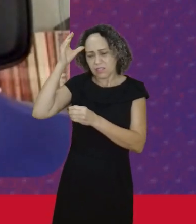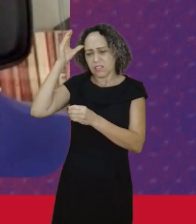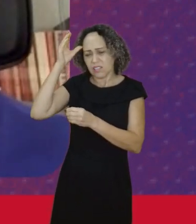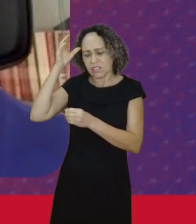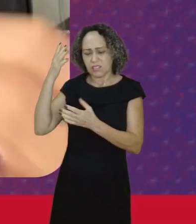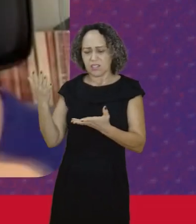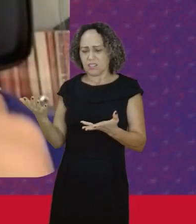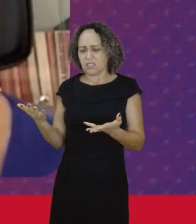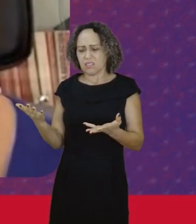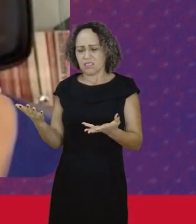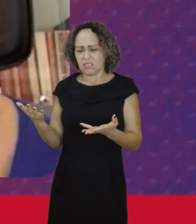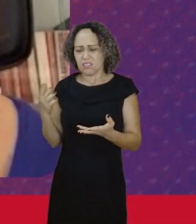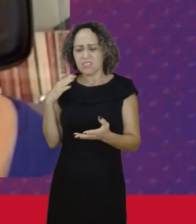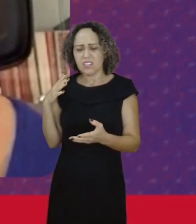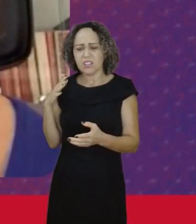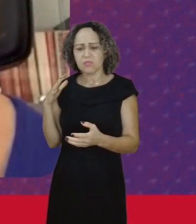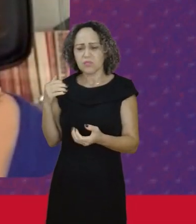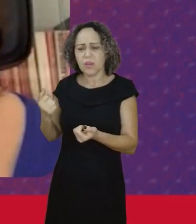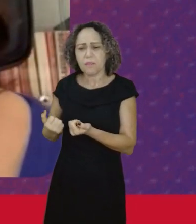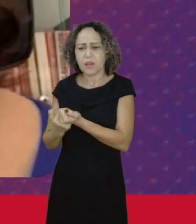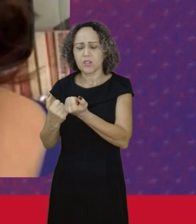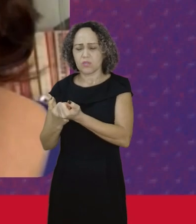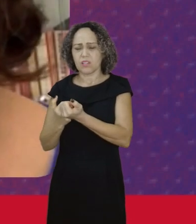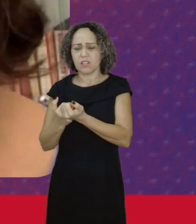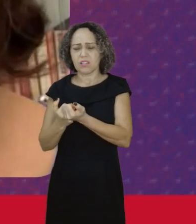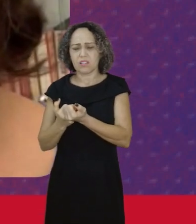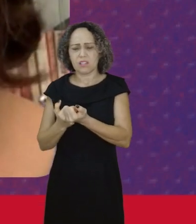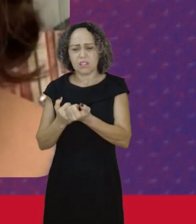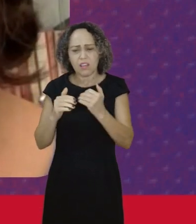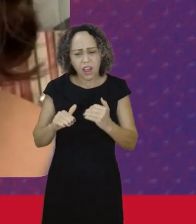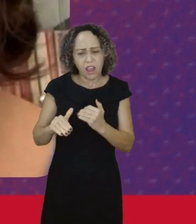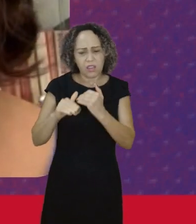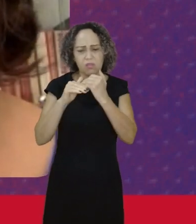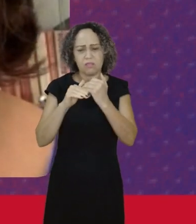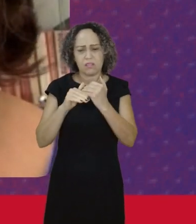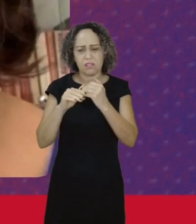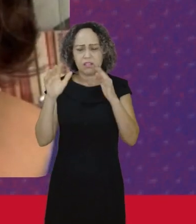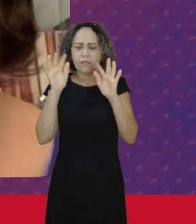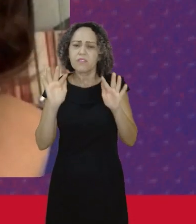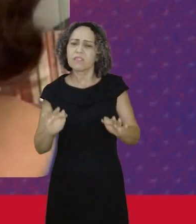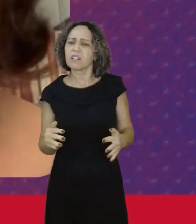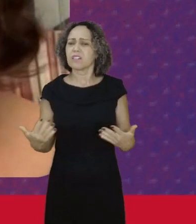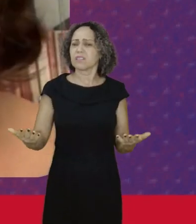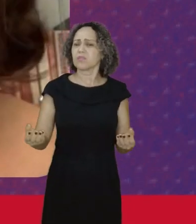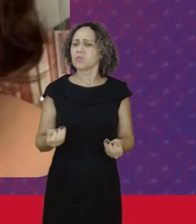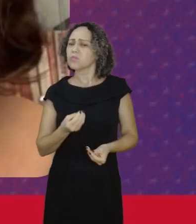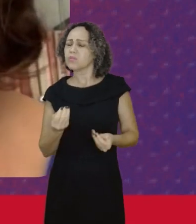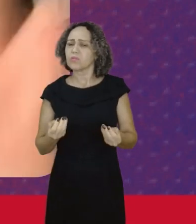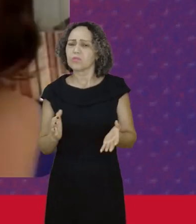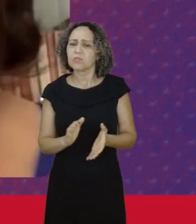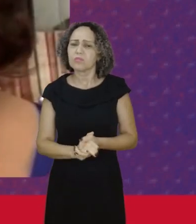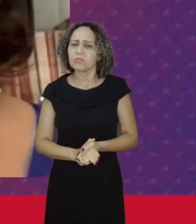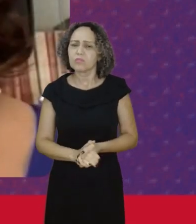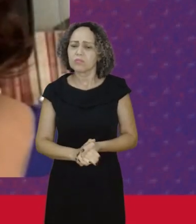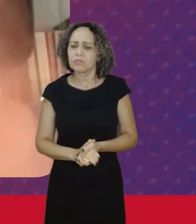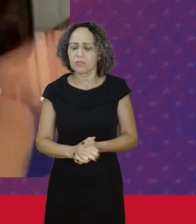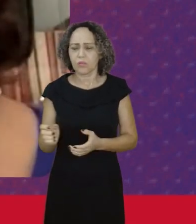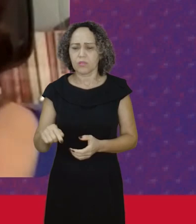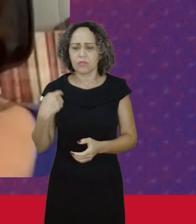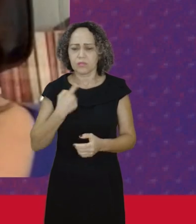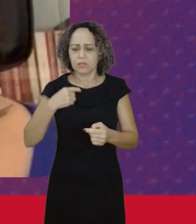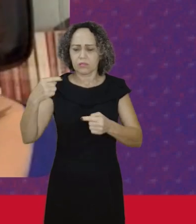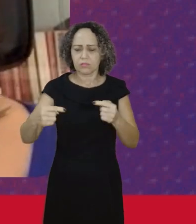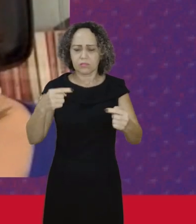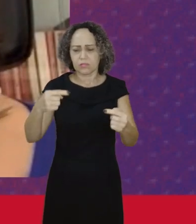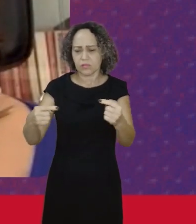igualdade humana e da felicidade humana. Então, é importante que a gente discuta isso, porque senão fica parecendo que as coisas são em